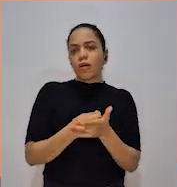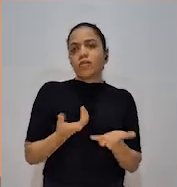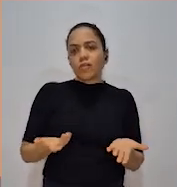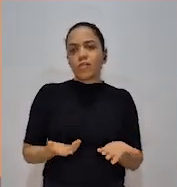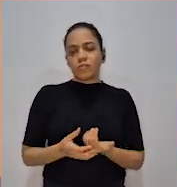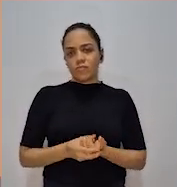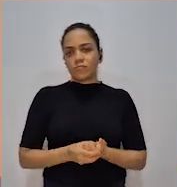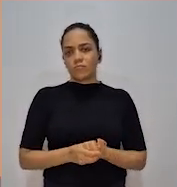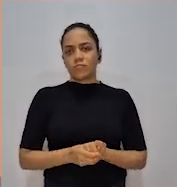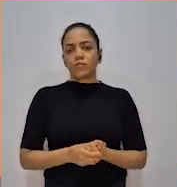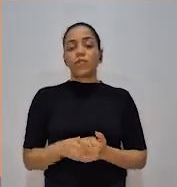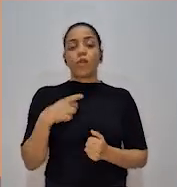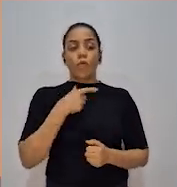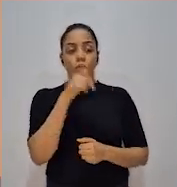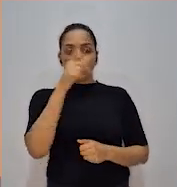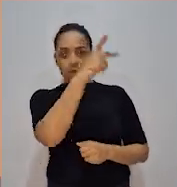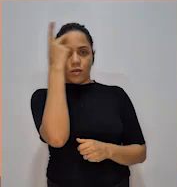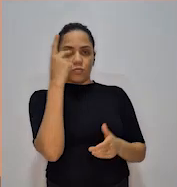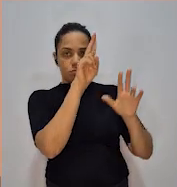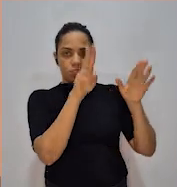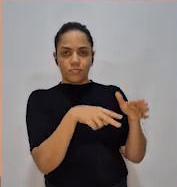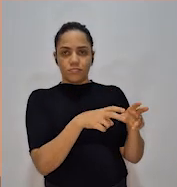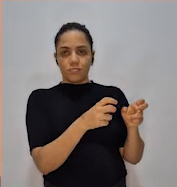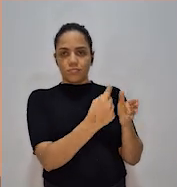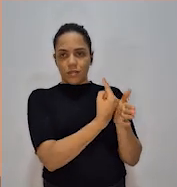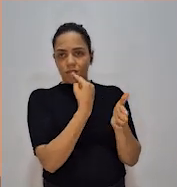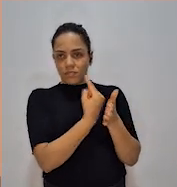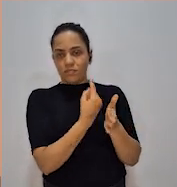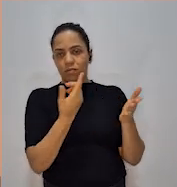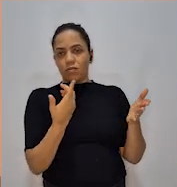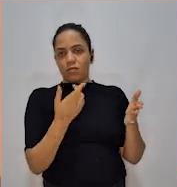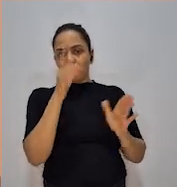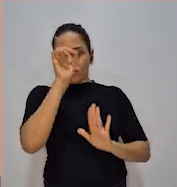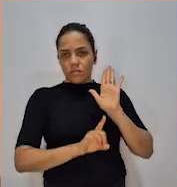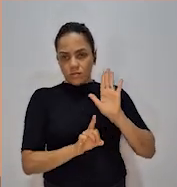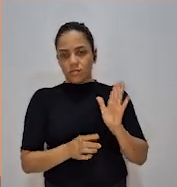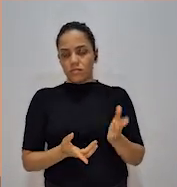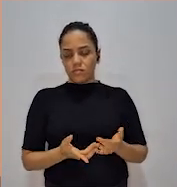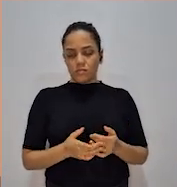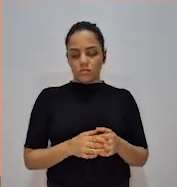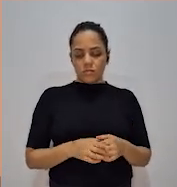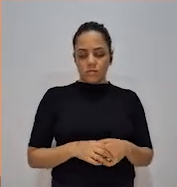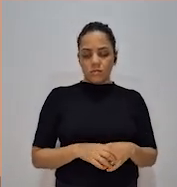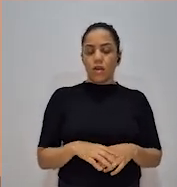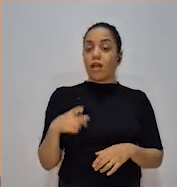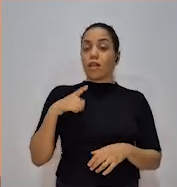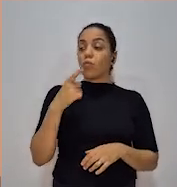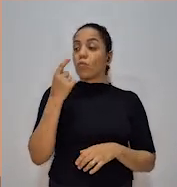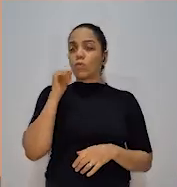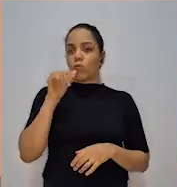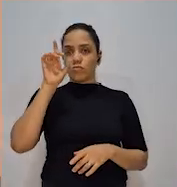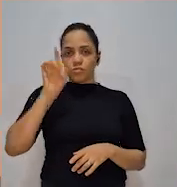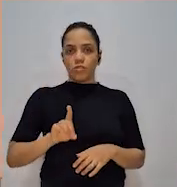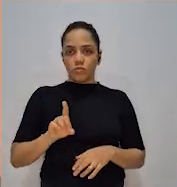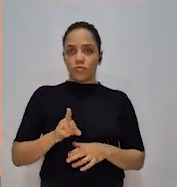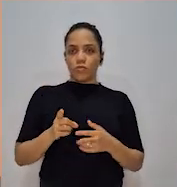pessoas com deficiência, mas antes eu gostaria de agradecer e apontar a presença de Georgette Lemos, a diretora nacional de